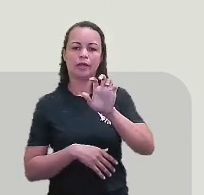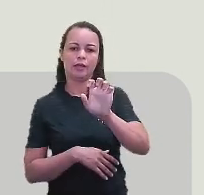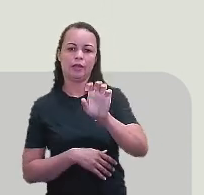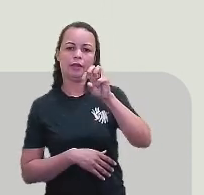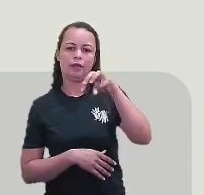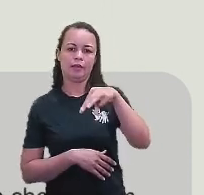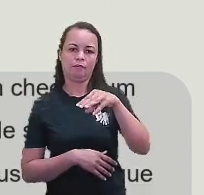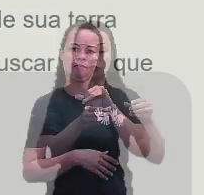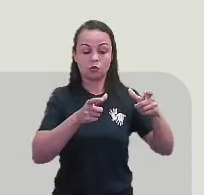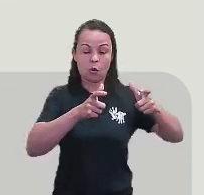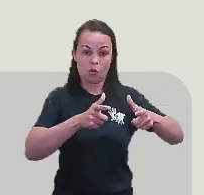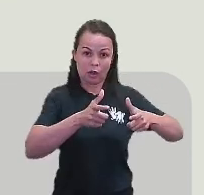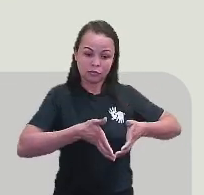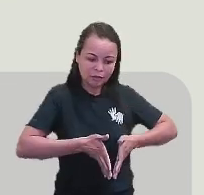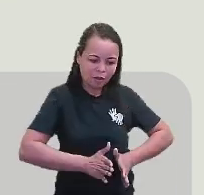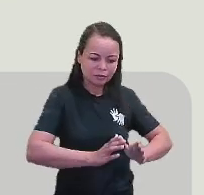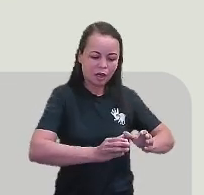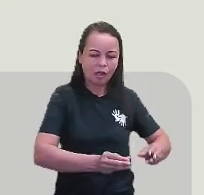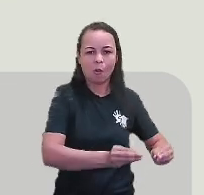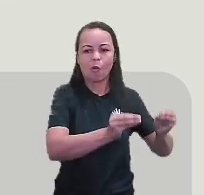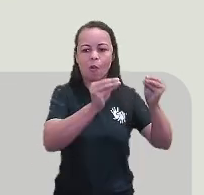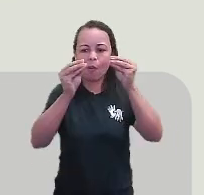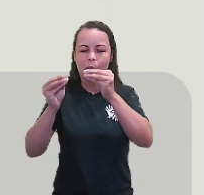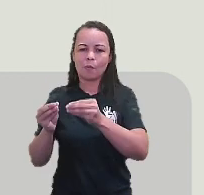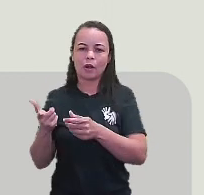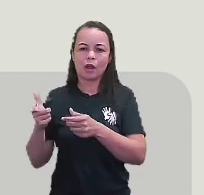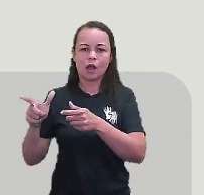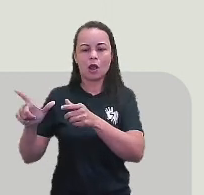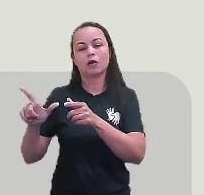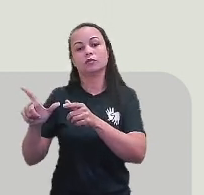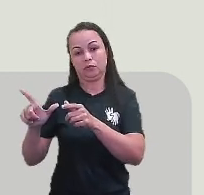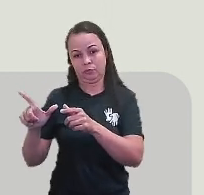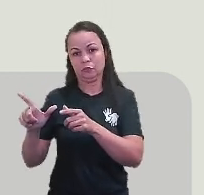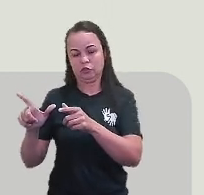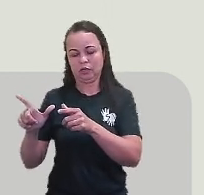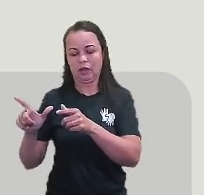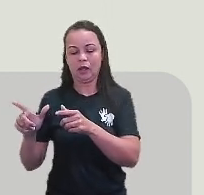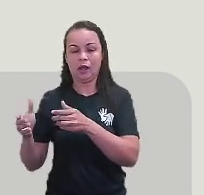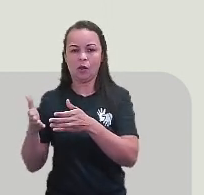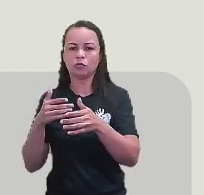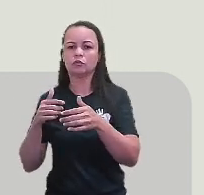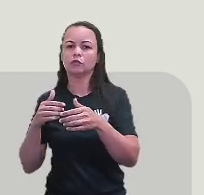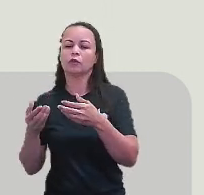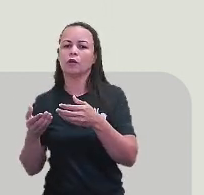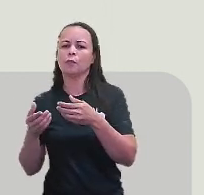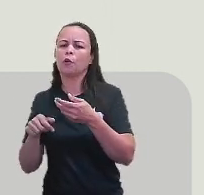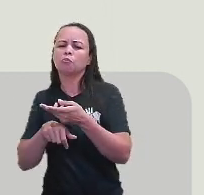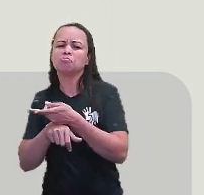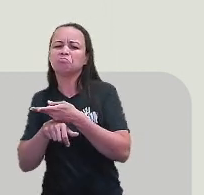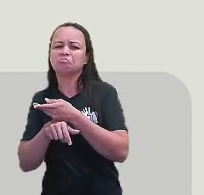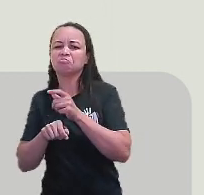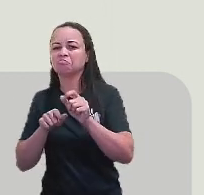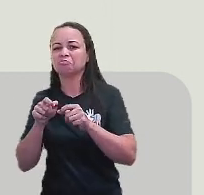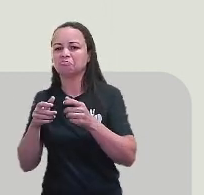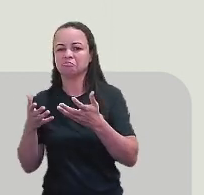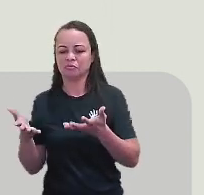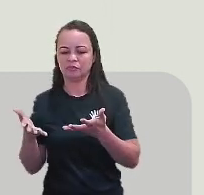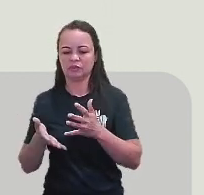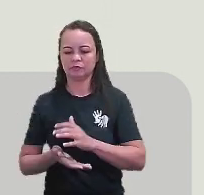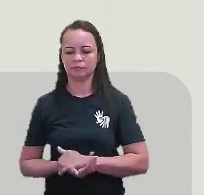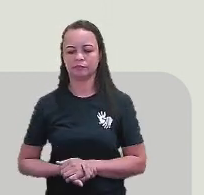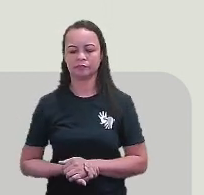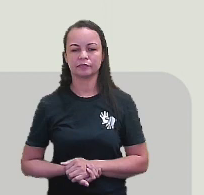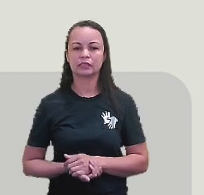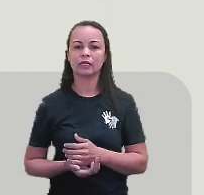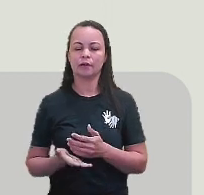emigração, ato de quem chega a um local, vindo de sua terra natal, para buscar pelo que procura.